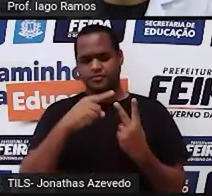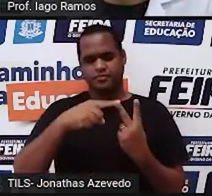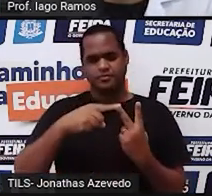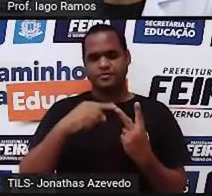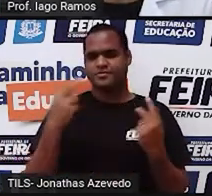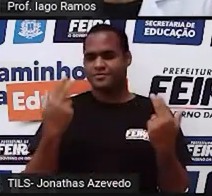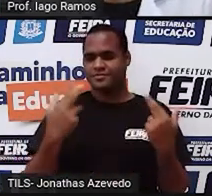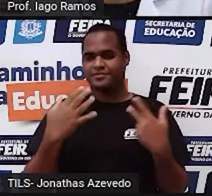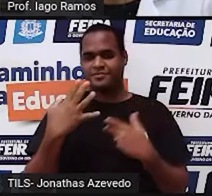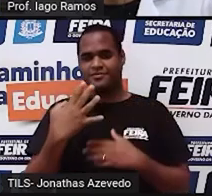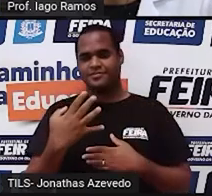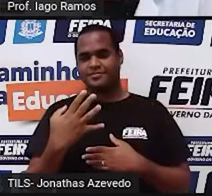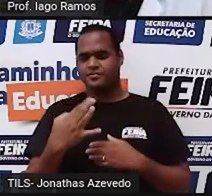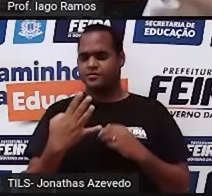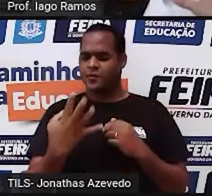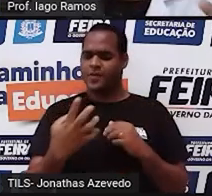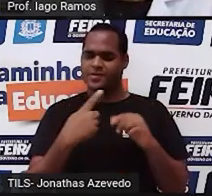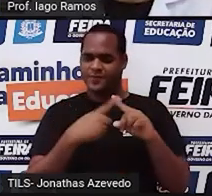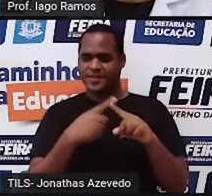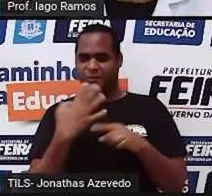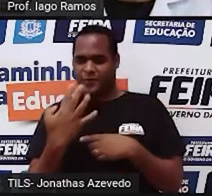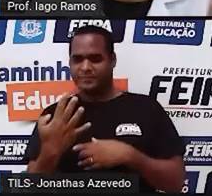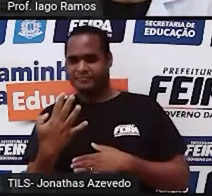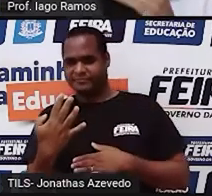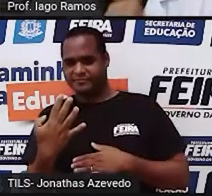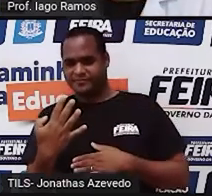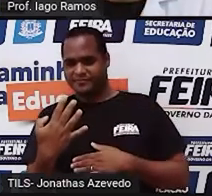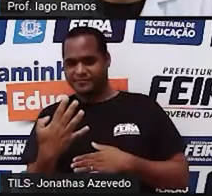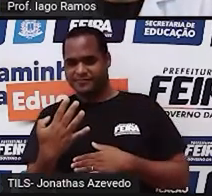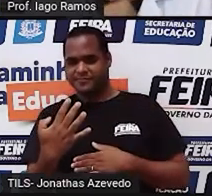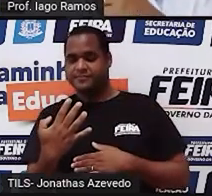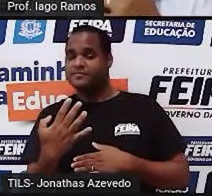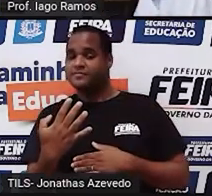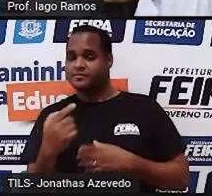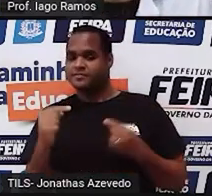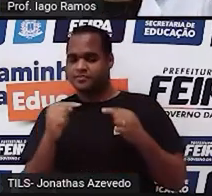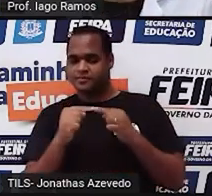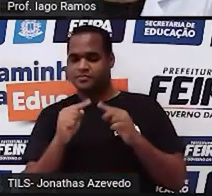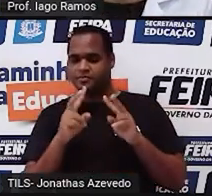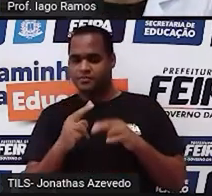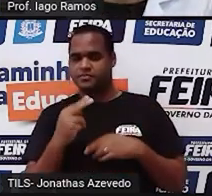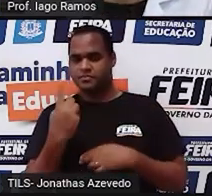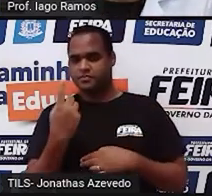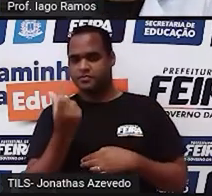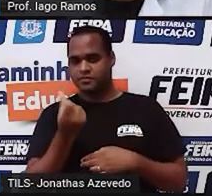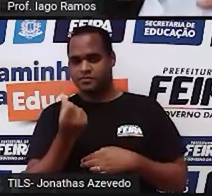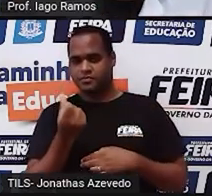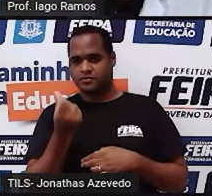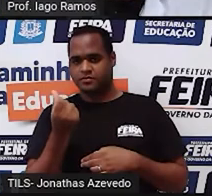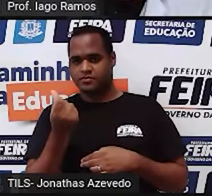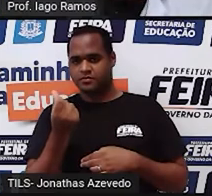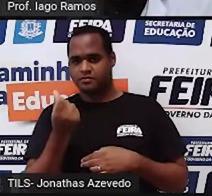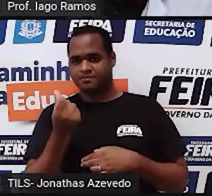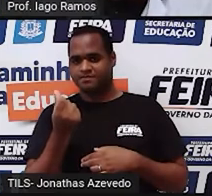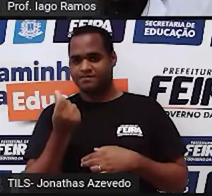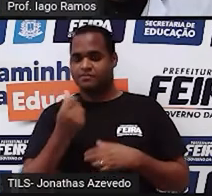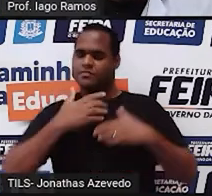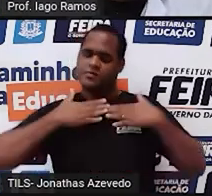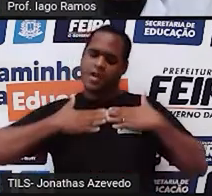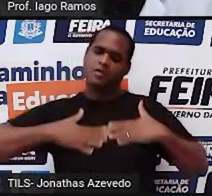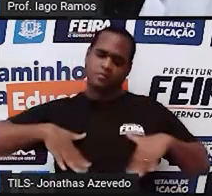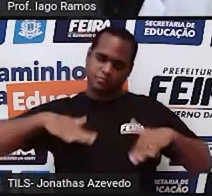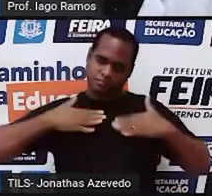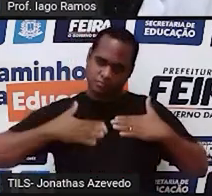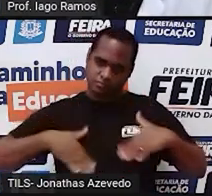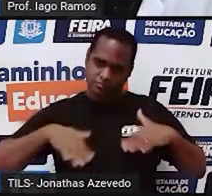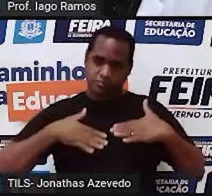4 por que 4 o que se você fizer 4 x 4 = 16 calma